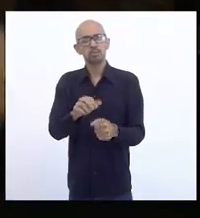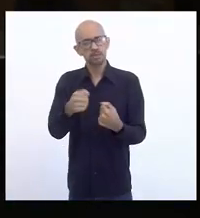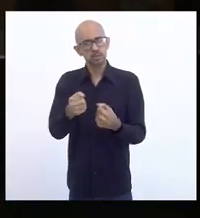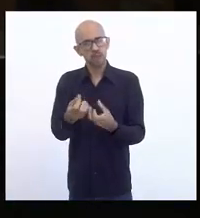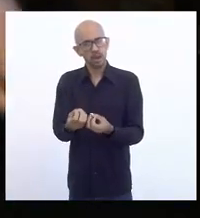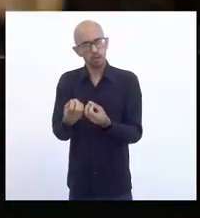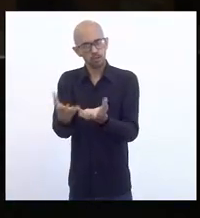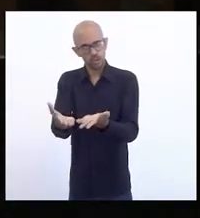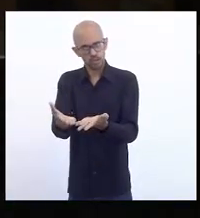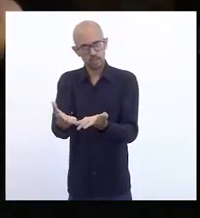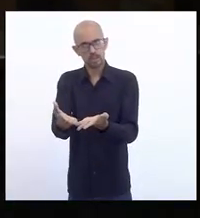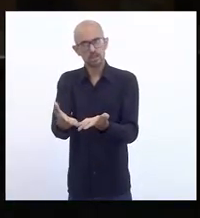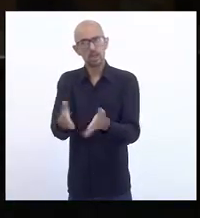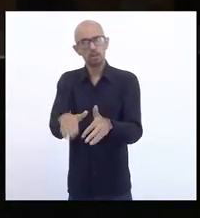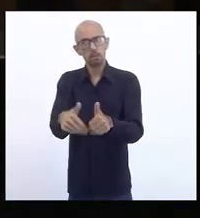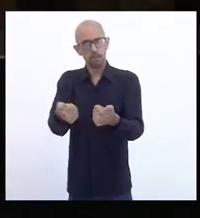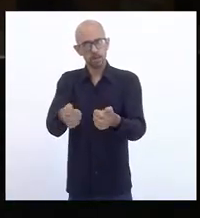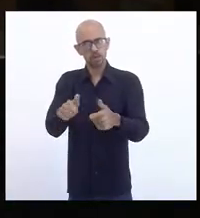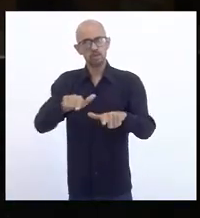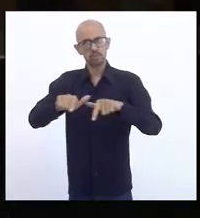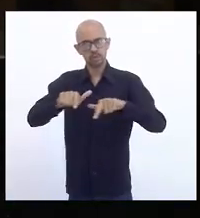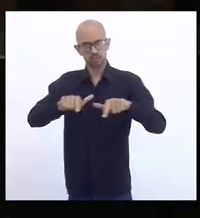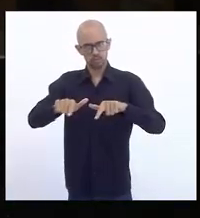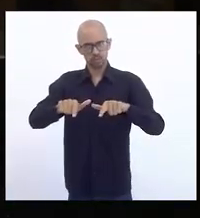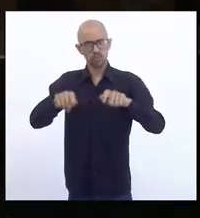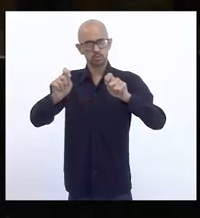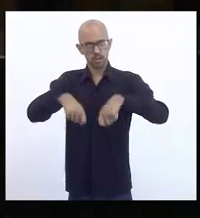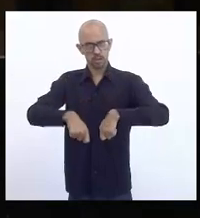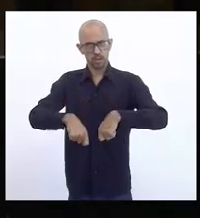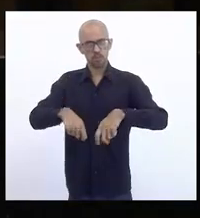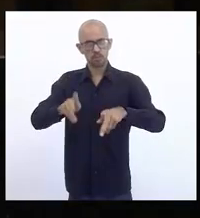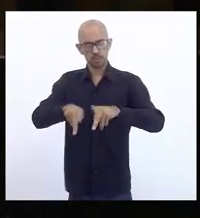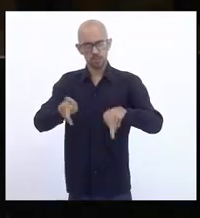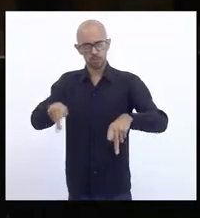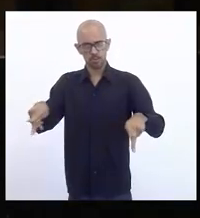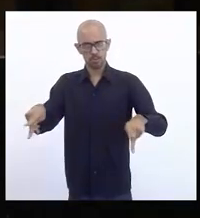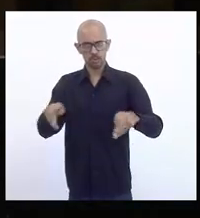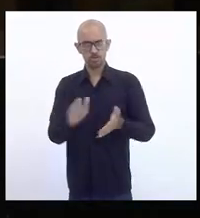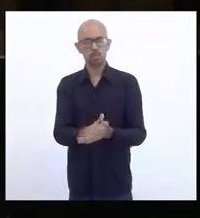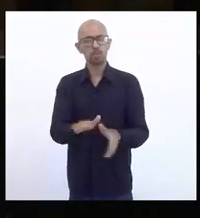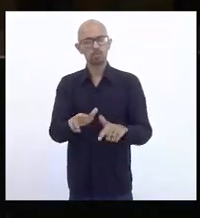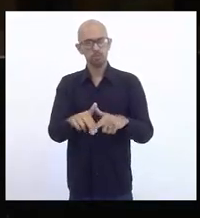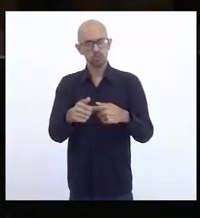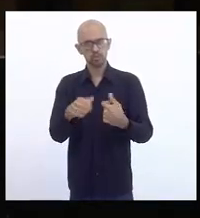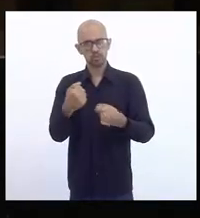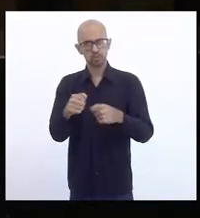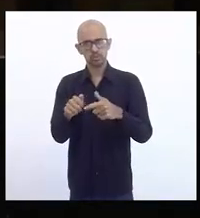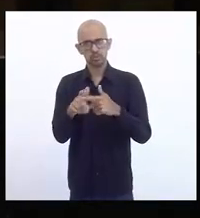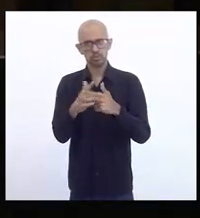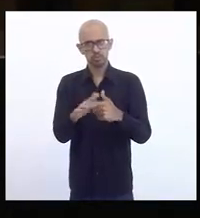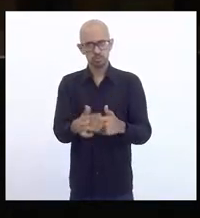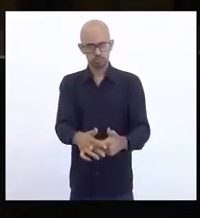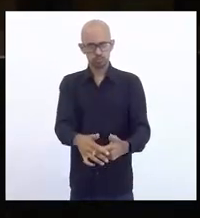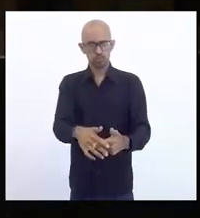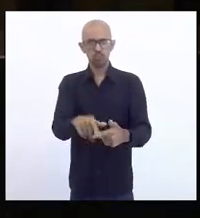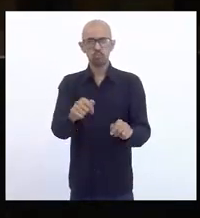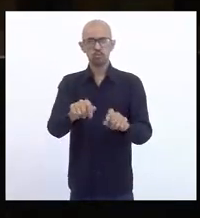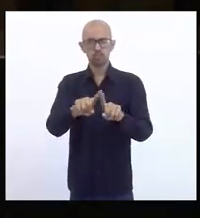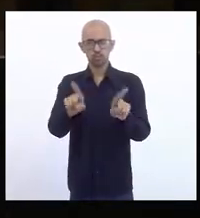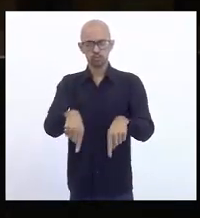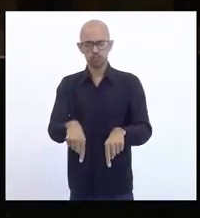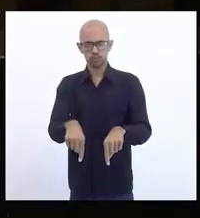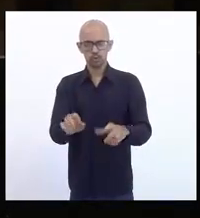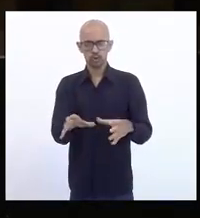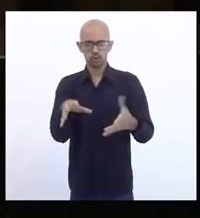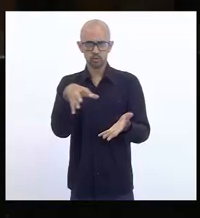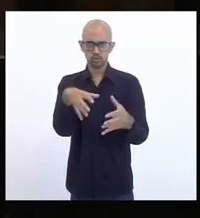oferecer as melhores condições possíveis e, portanto, nós temos que aperfeiçoar o seu quadro de